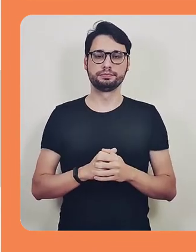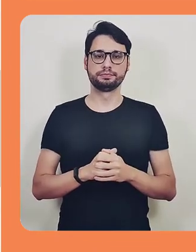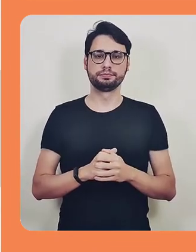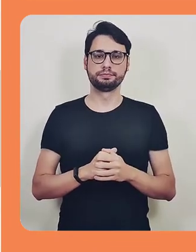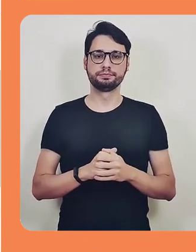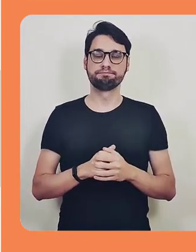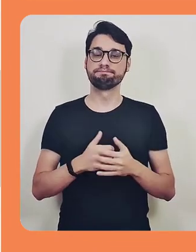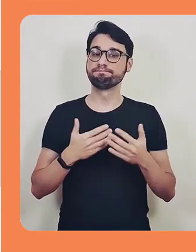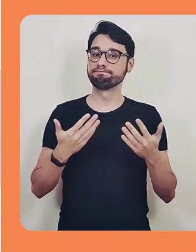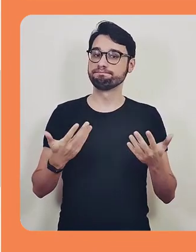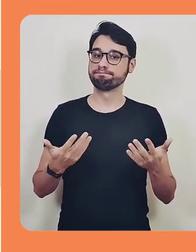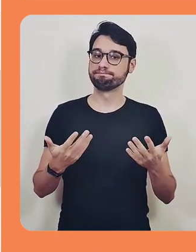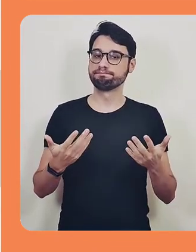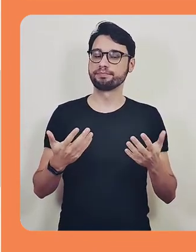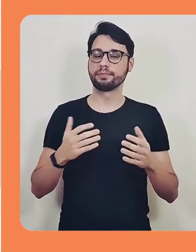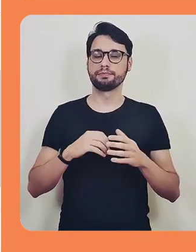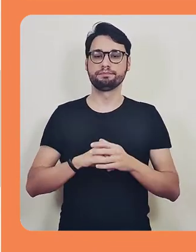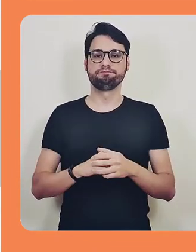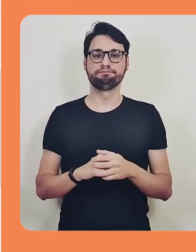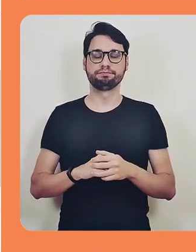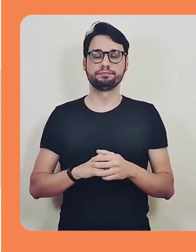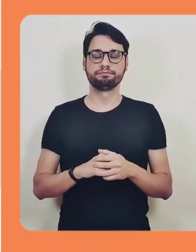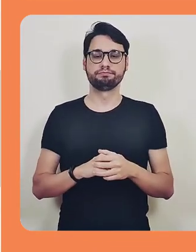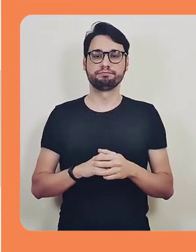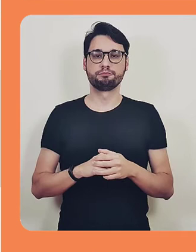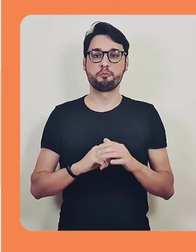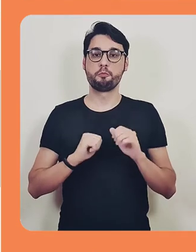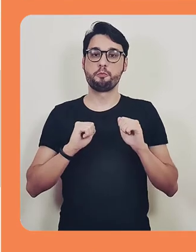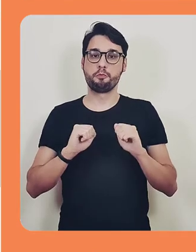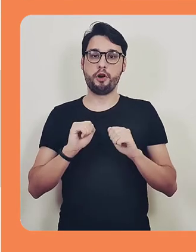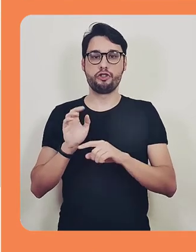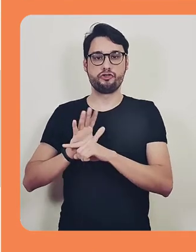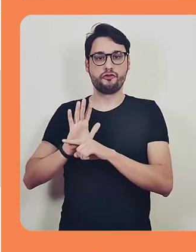incluir essa questão afirmações.